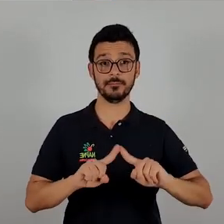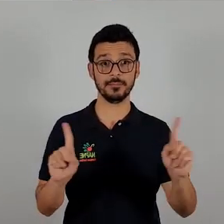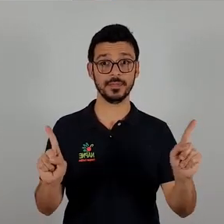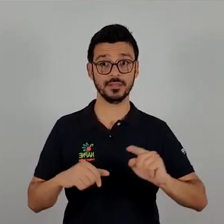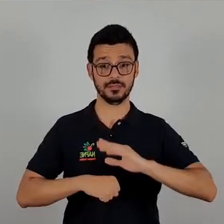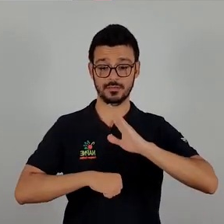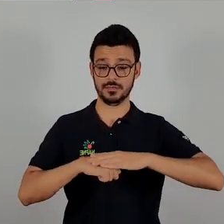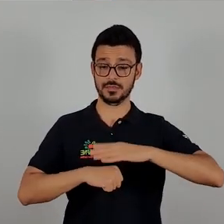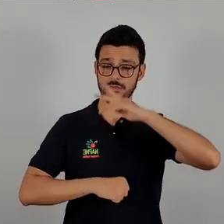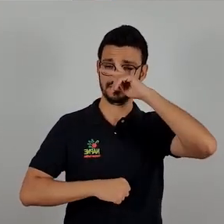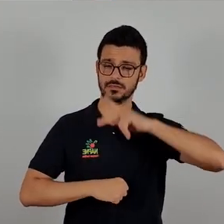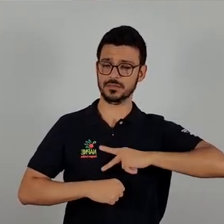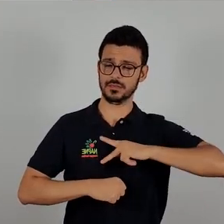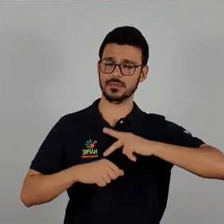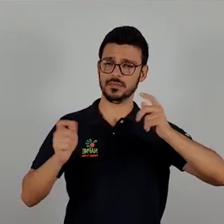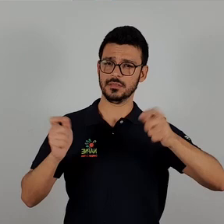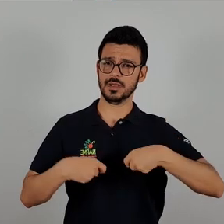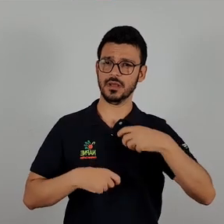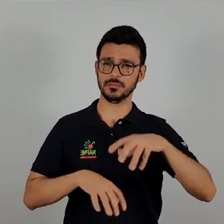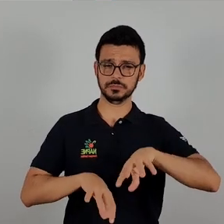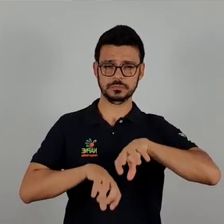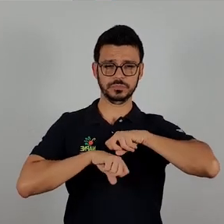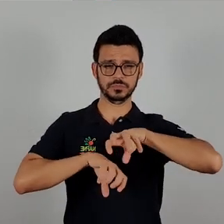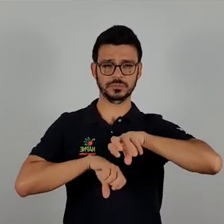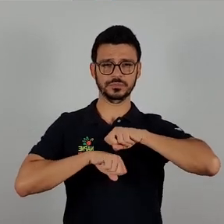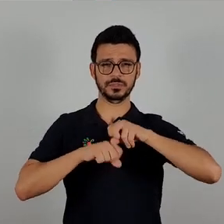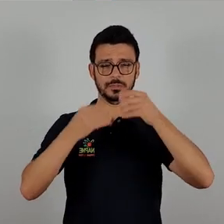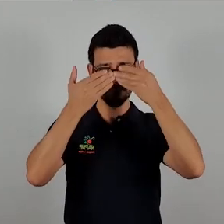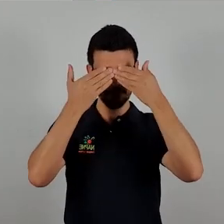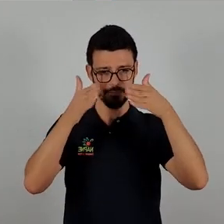em aceitar ideias novas, mas sim escapar das antigas.